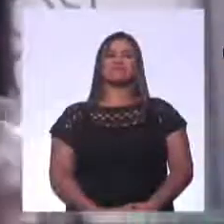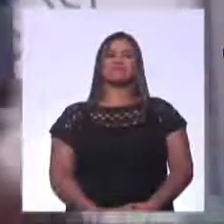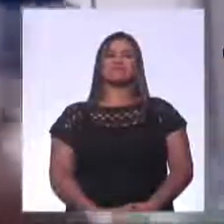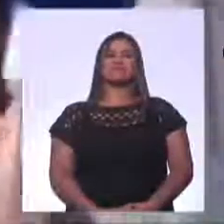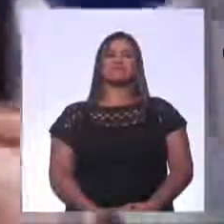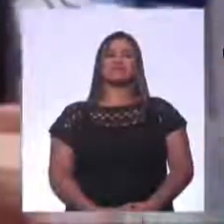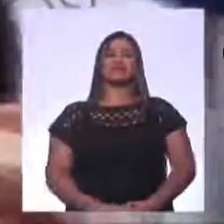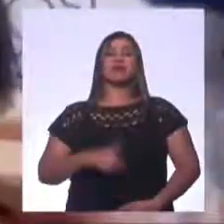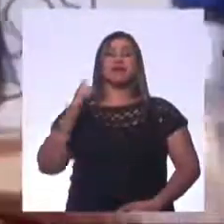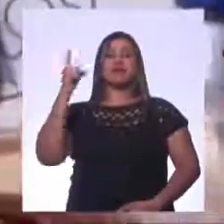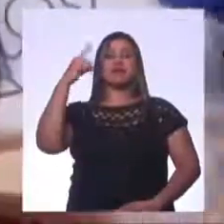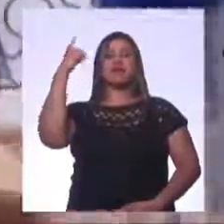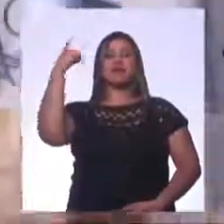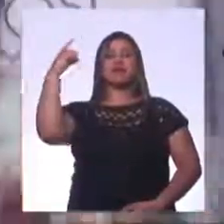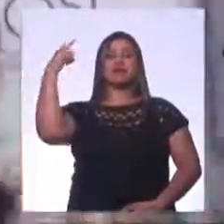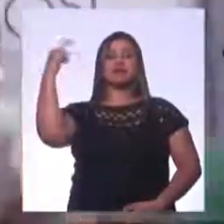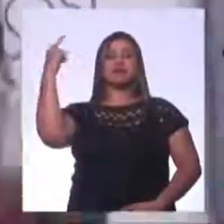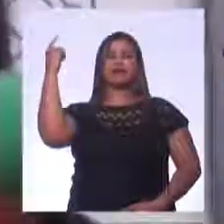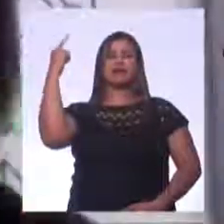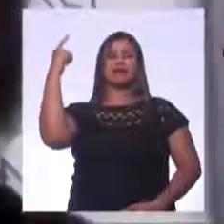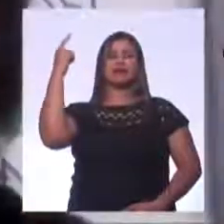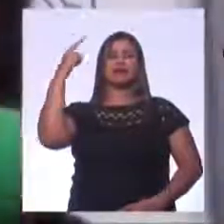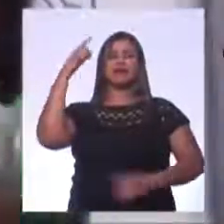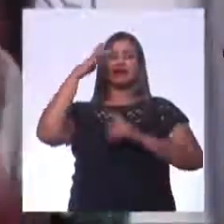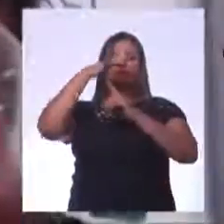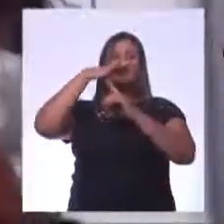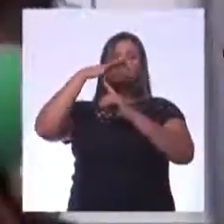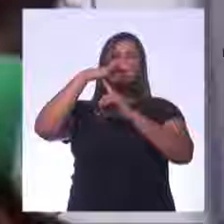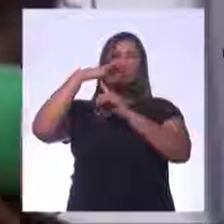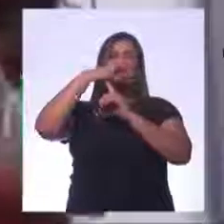Esse helicóptero foi feito com material de papelaria,